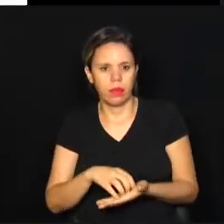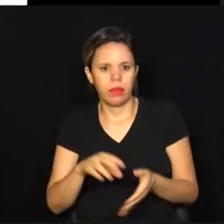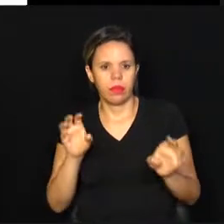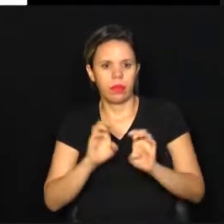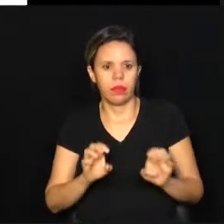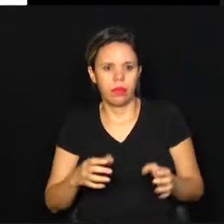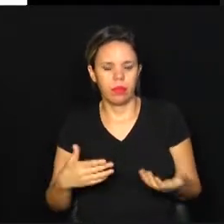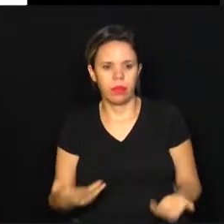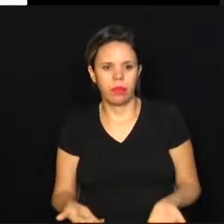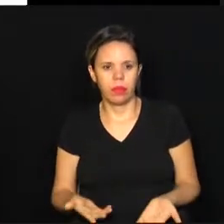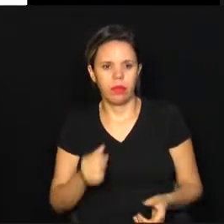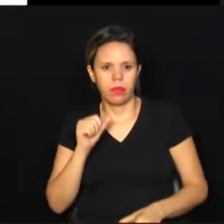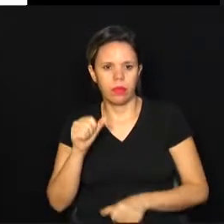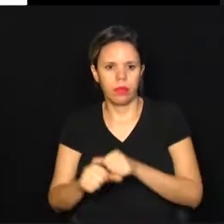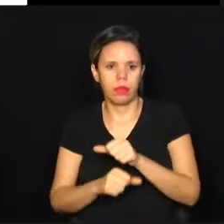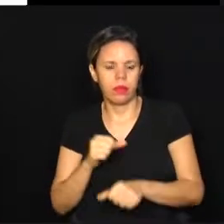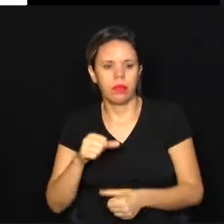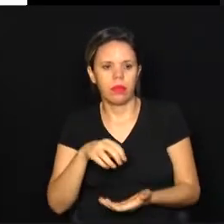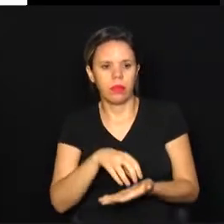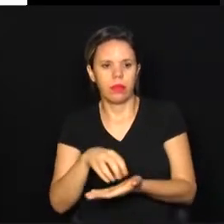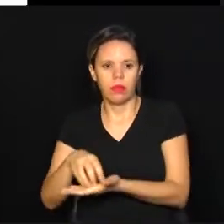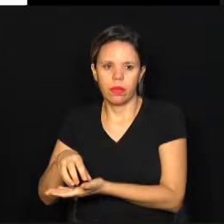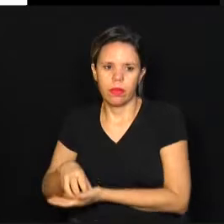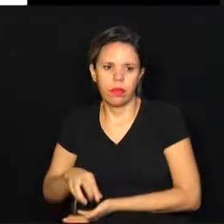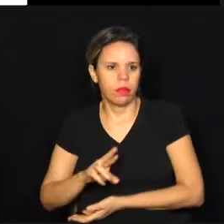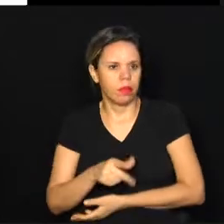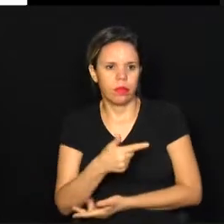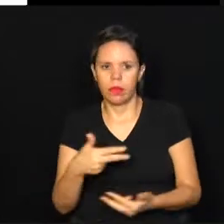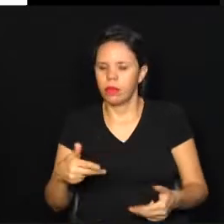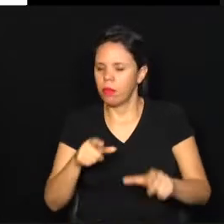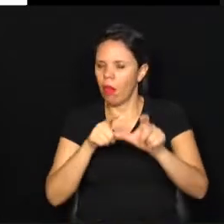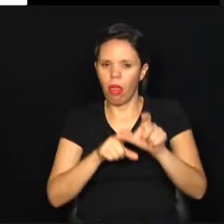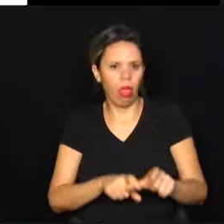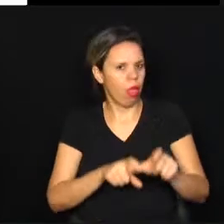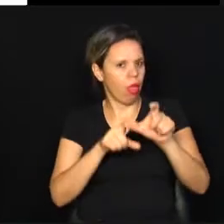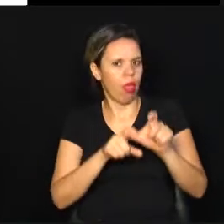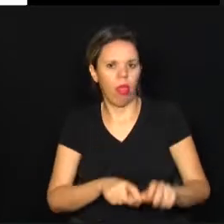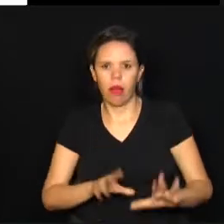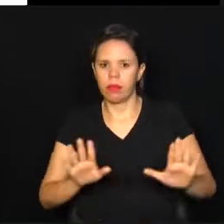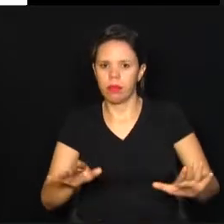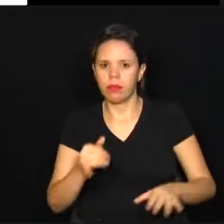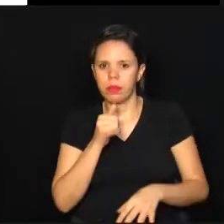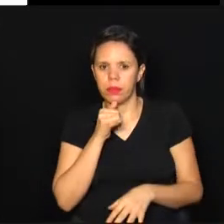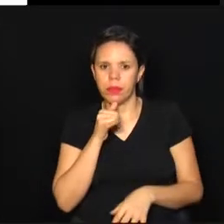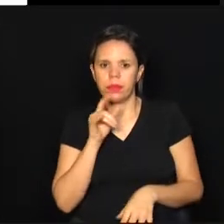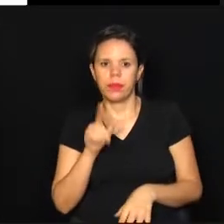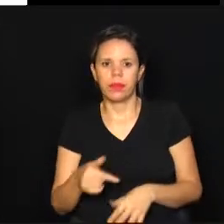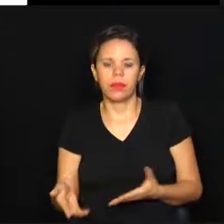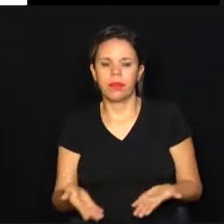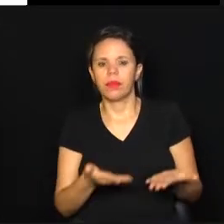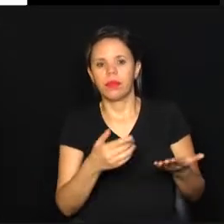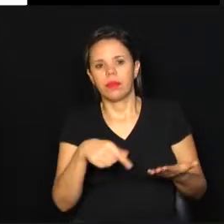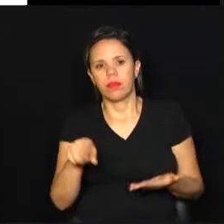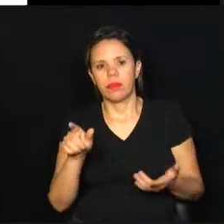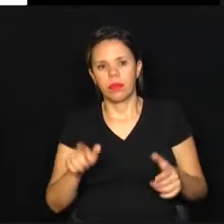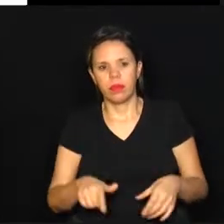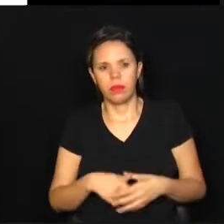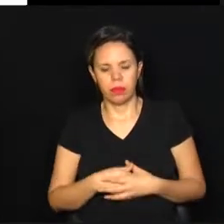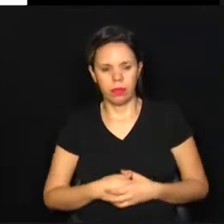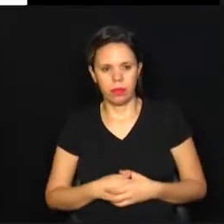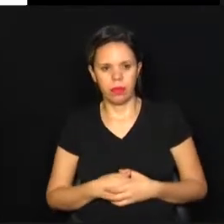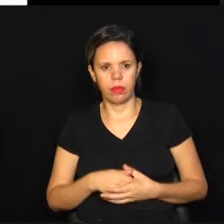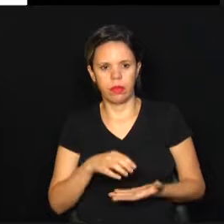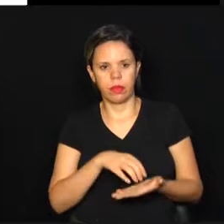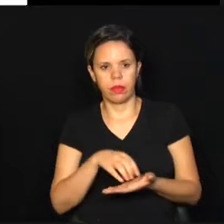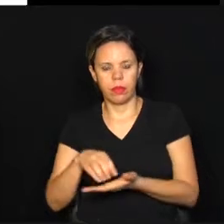estrutural. Ela torna-se uma rede e não uma coisa dependente do centro. Então, assim, para ir para a região,